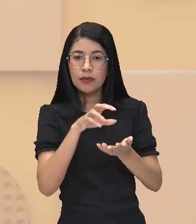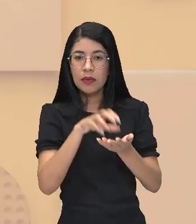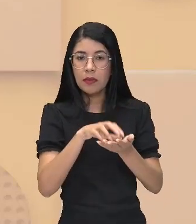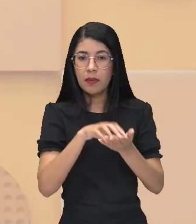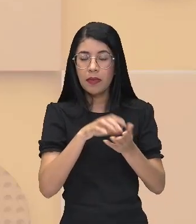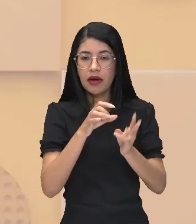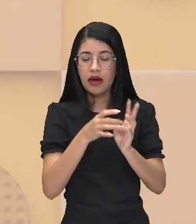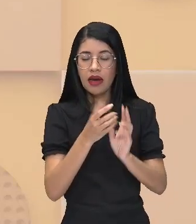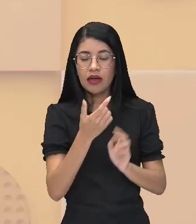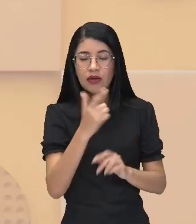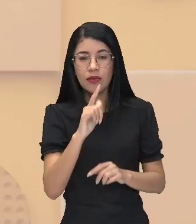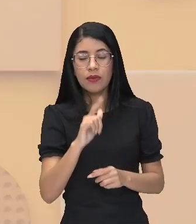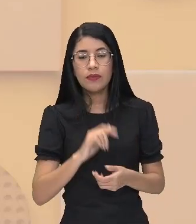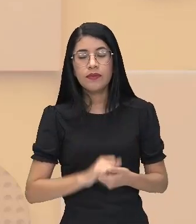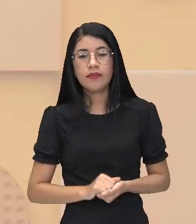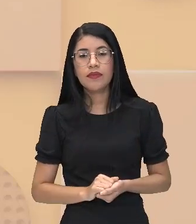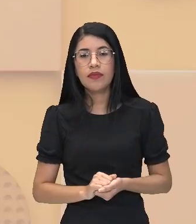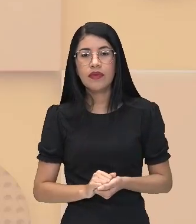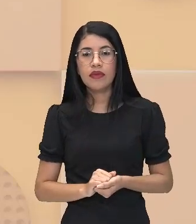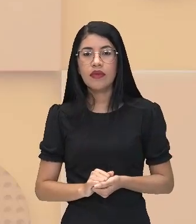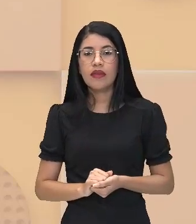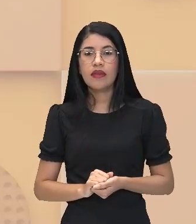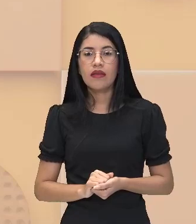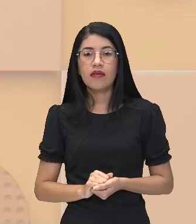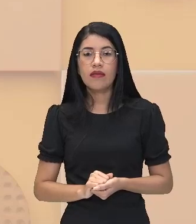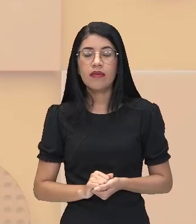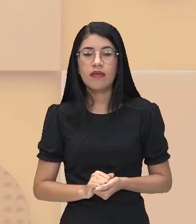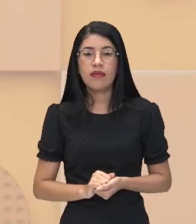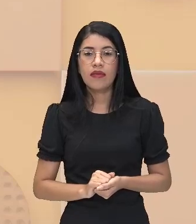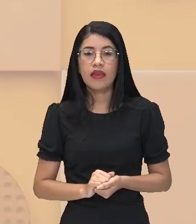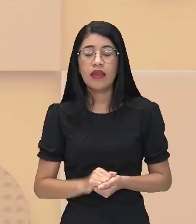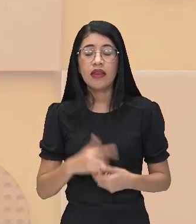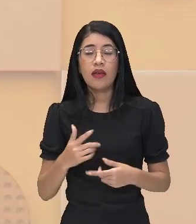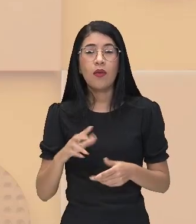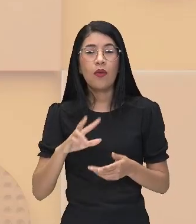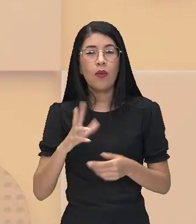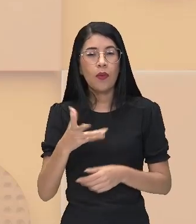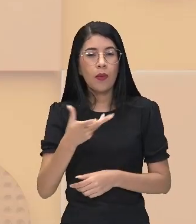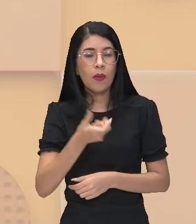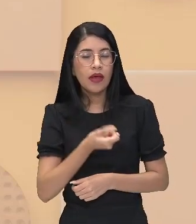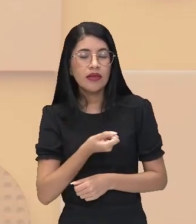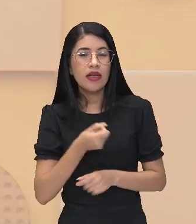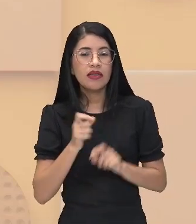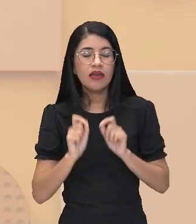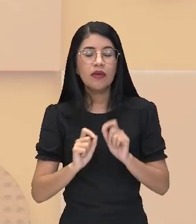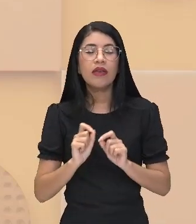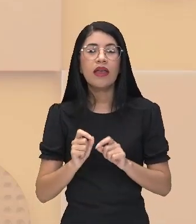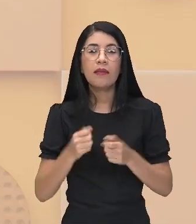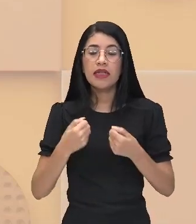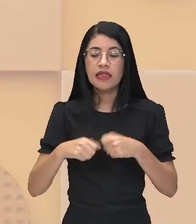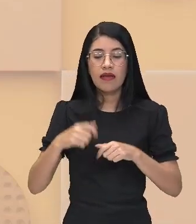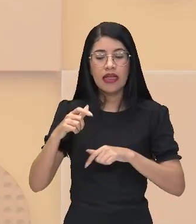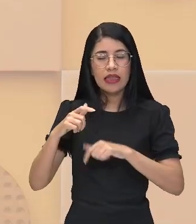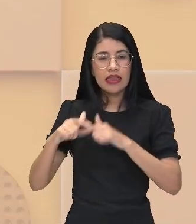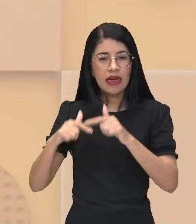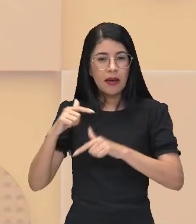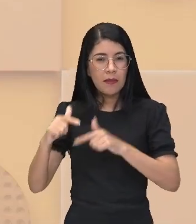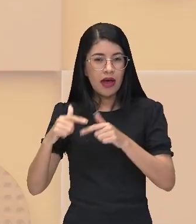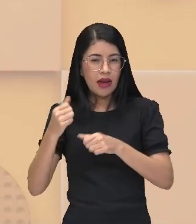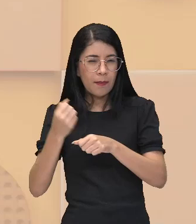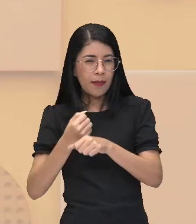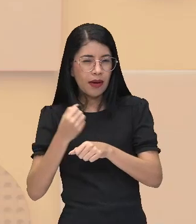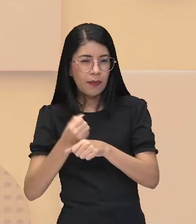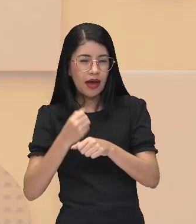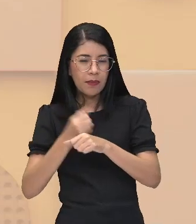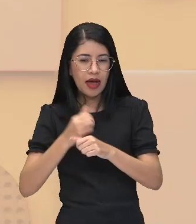oriundos de guerras intertribais, e por esse resgate, os indígenas teriam que trabalhar alguns anos para os